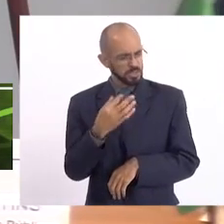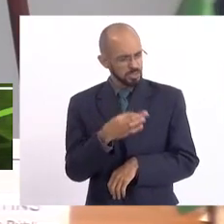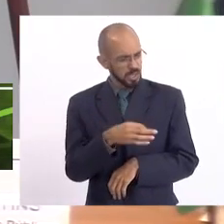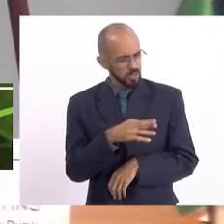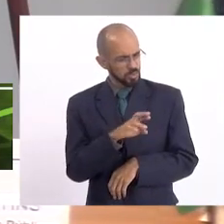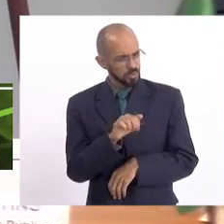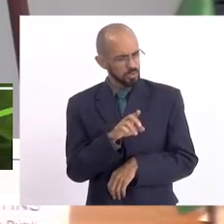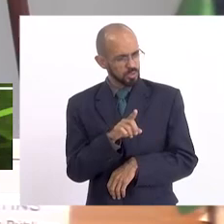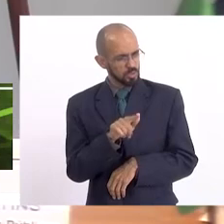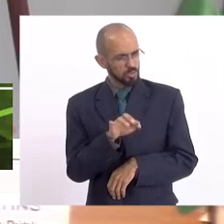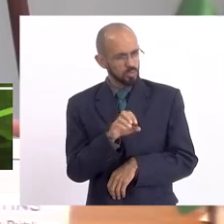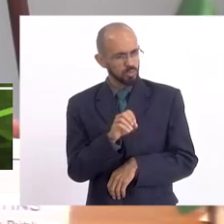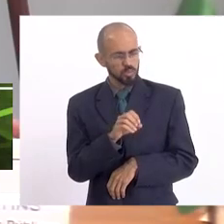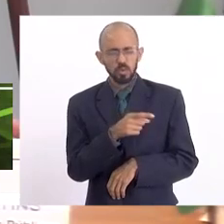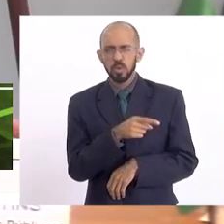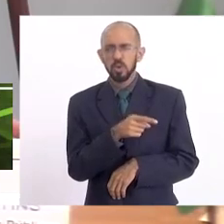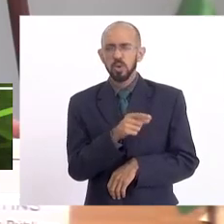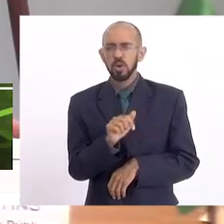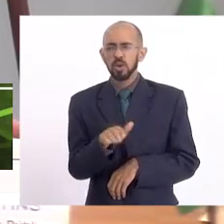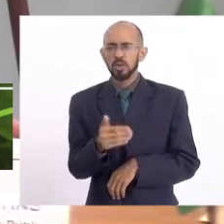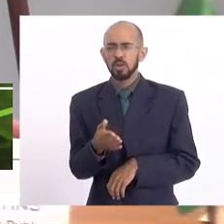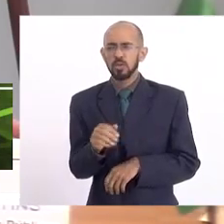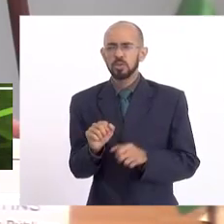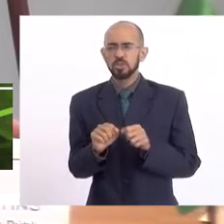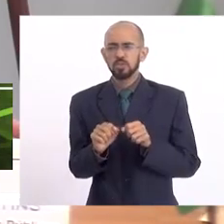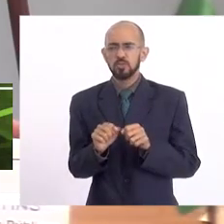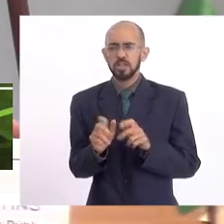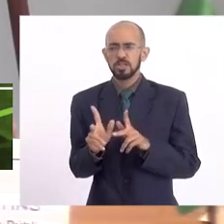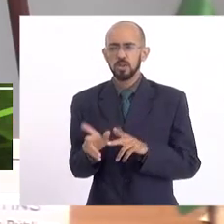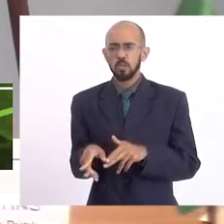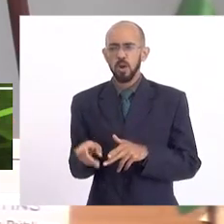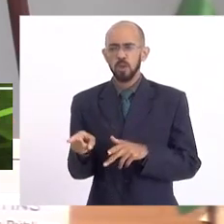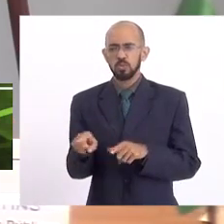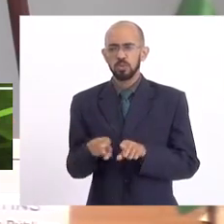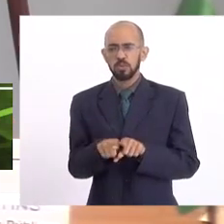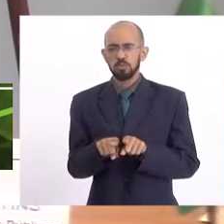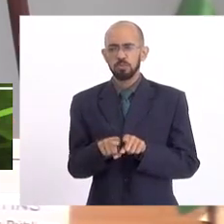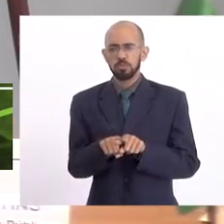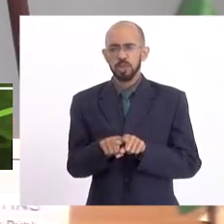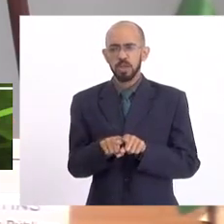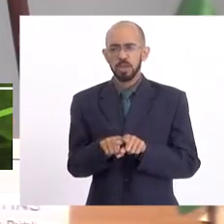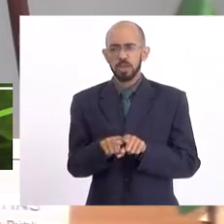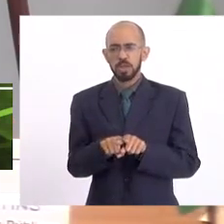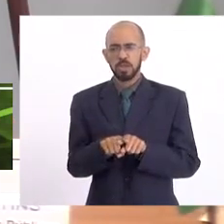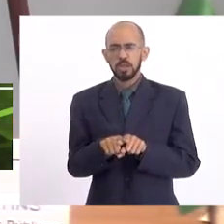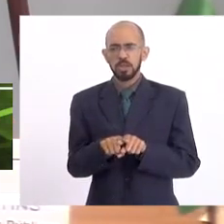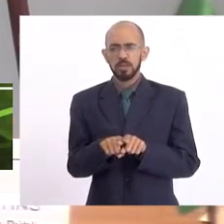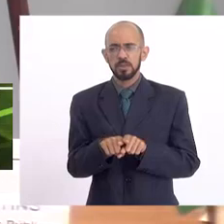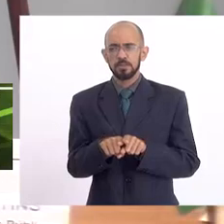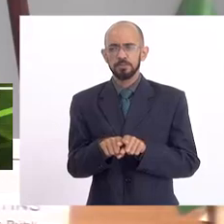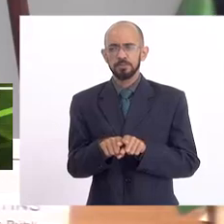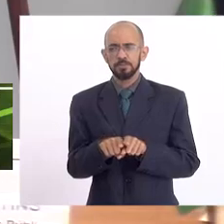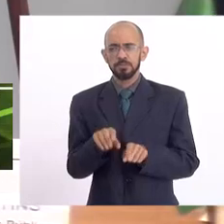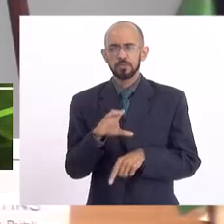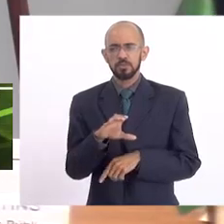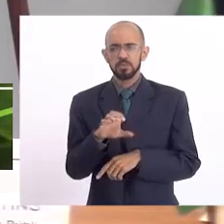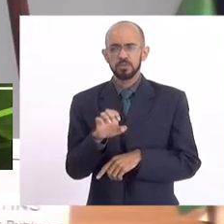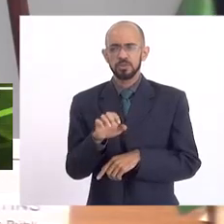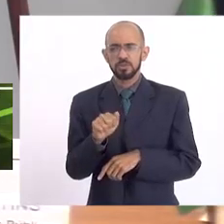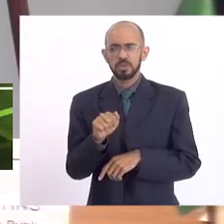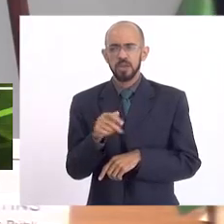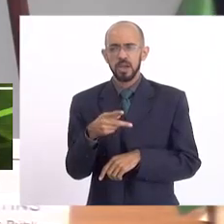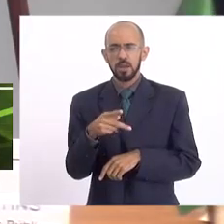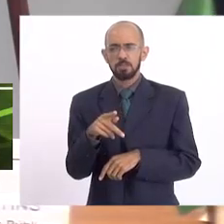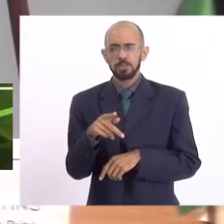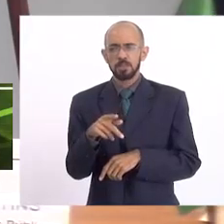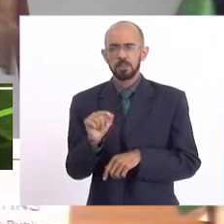aí, fazemos a mesma coisa, rapidamente, para a questão do pessoal da CEAP, João. Fazer esse